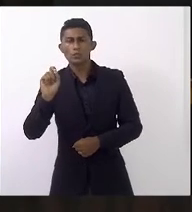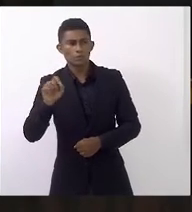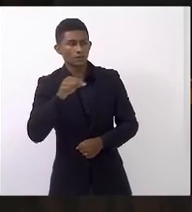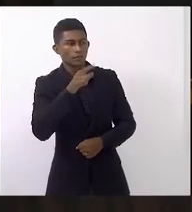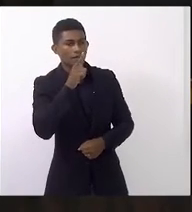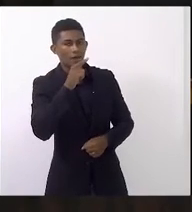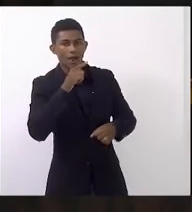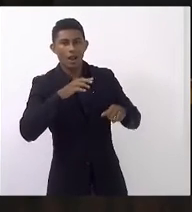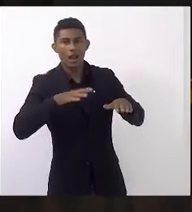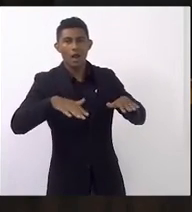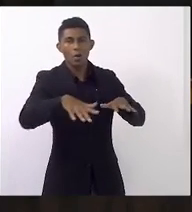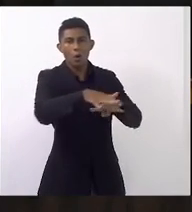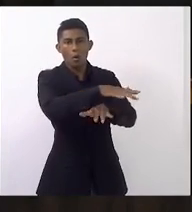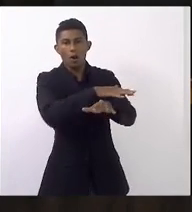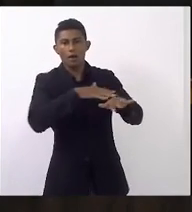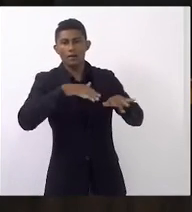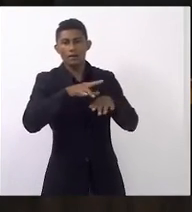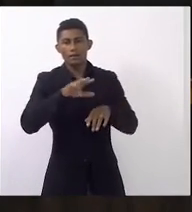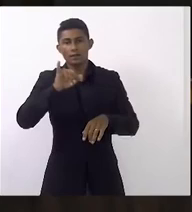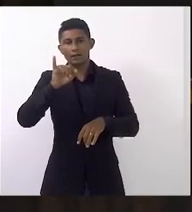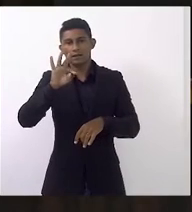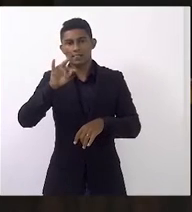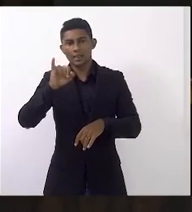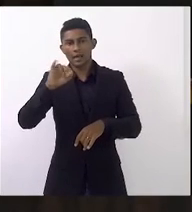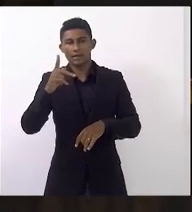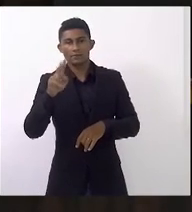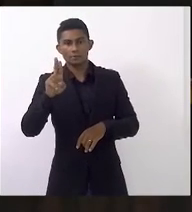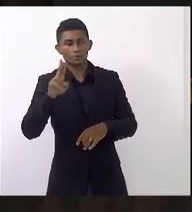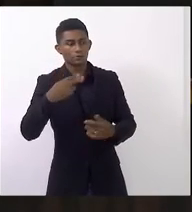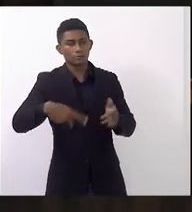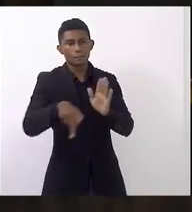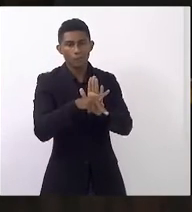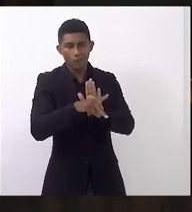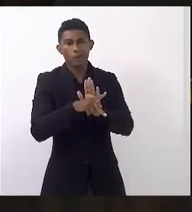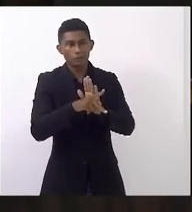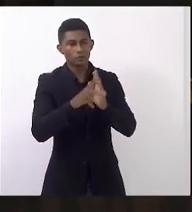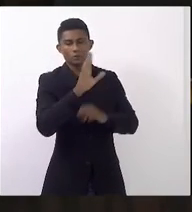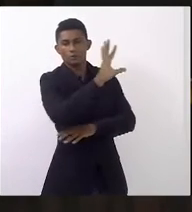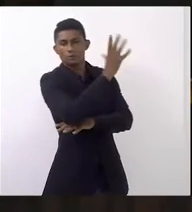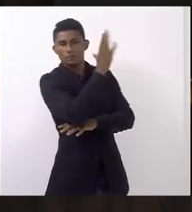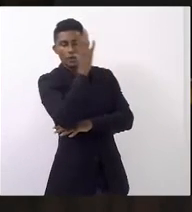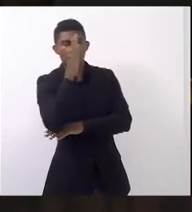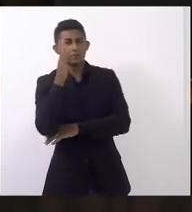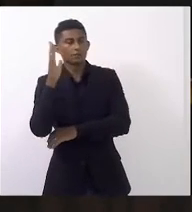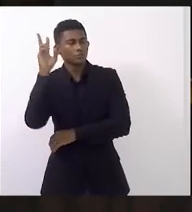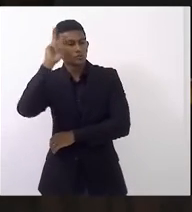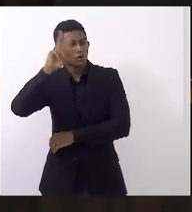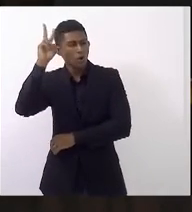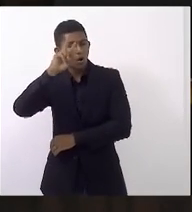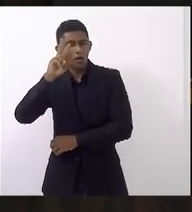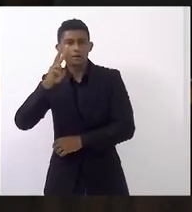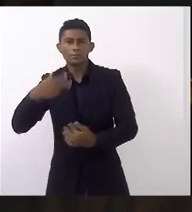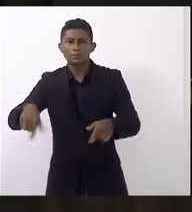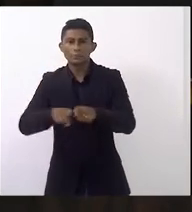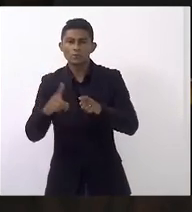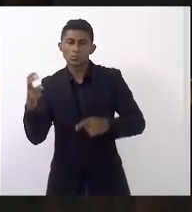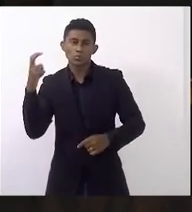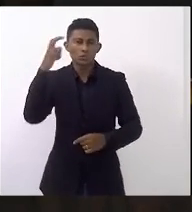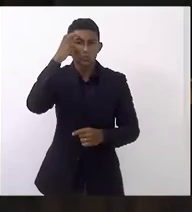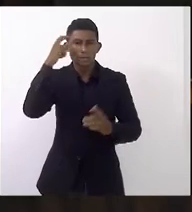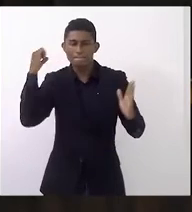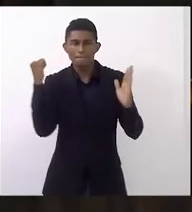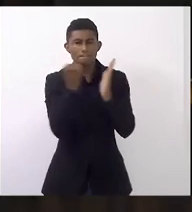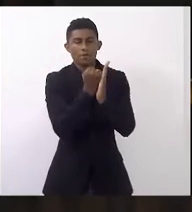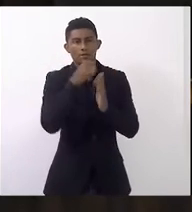de Itaipu como patrimônio público ambiental, paisagístico, histórico e cultural do Estado do Rio de Janeiro. Pendendo de parecer